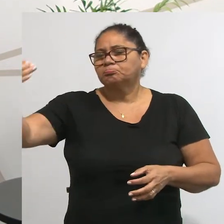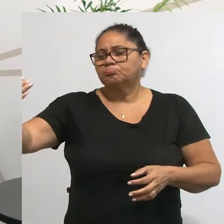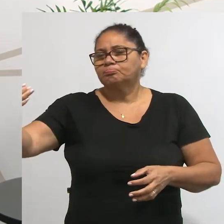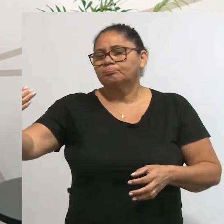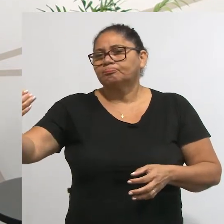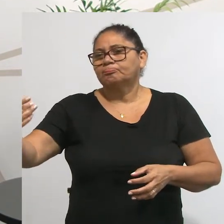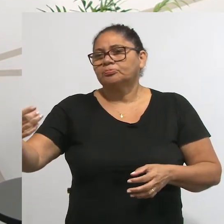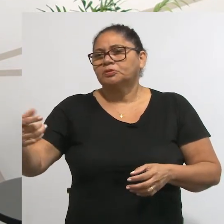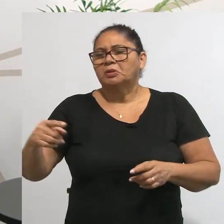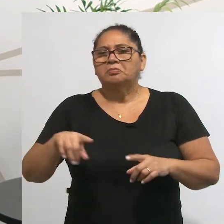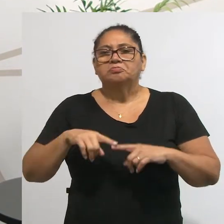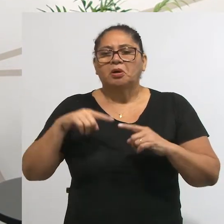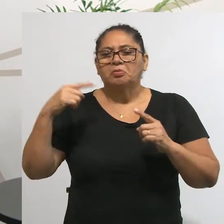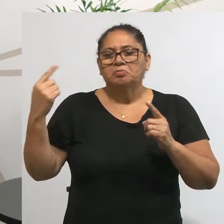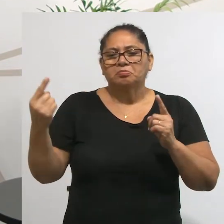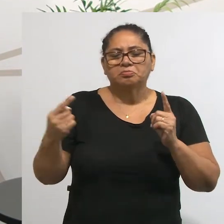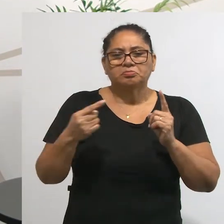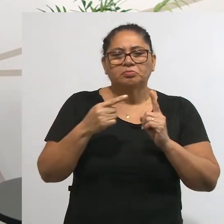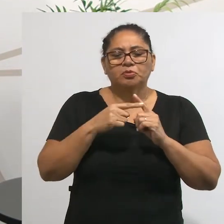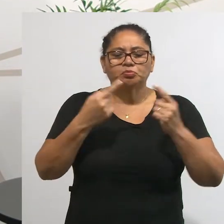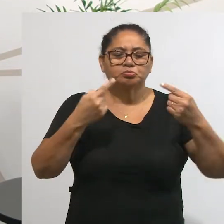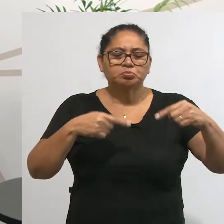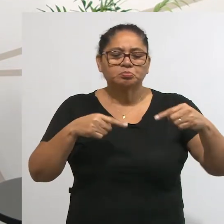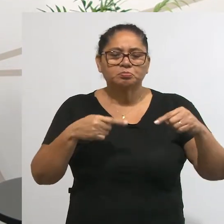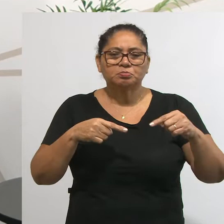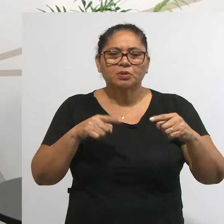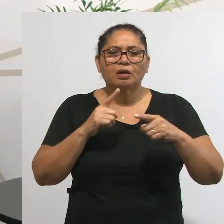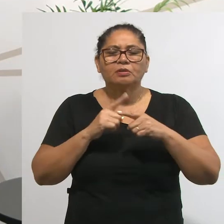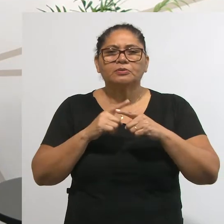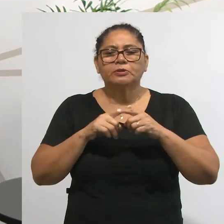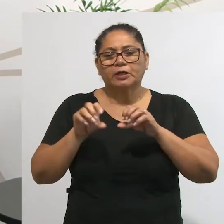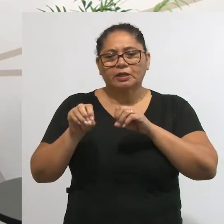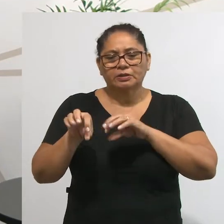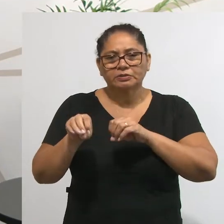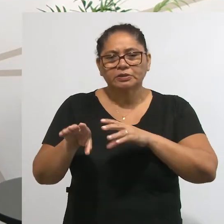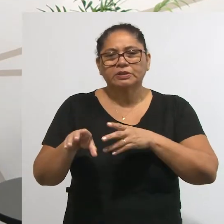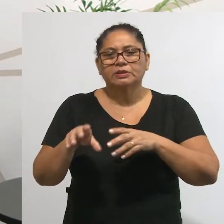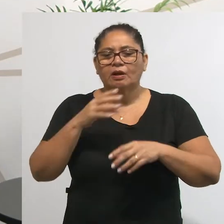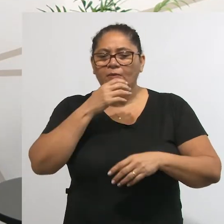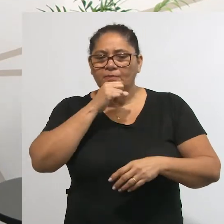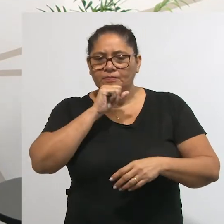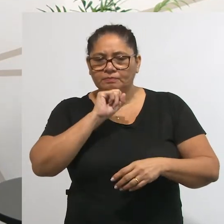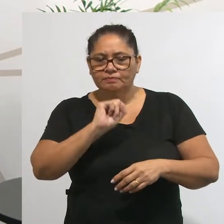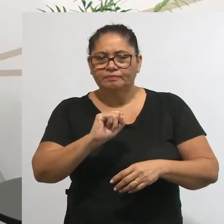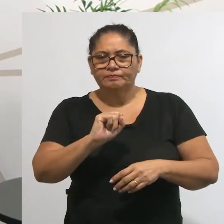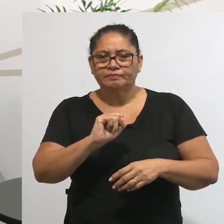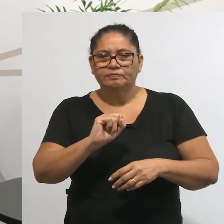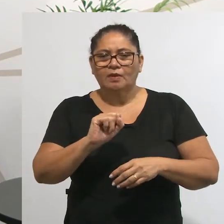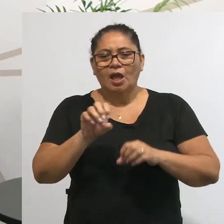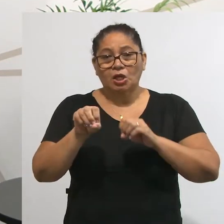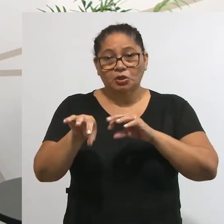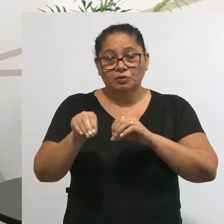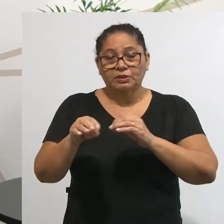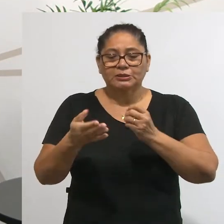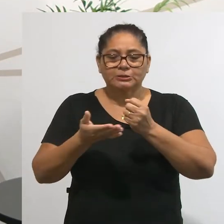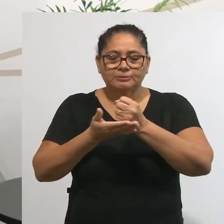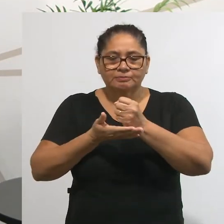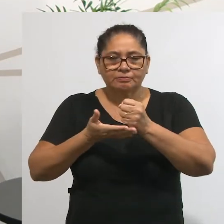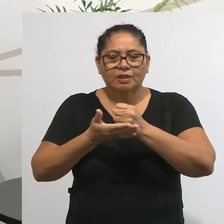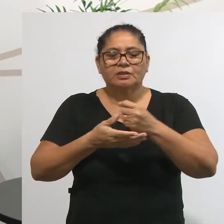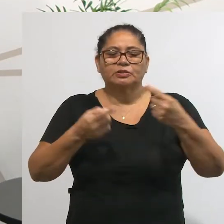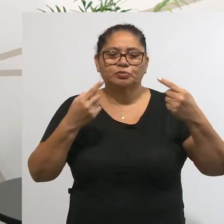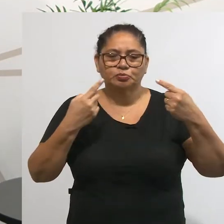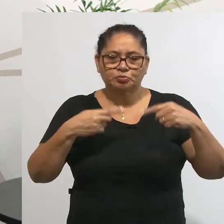Brasil, por alguns motivos, principalmente políticos, porque a educação proposta por Paulo Freire é uma educação com